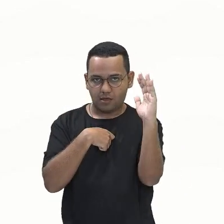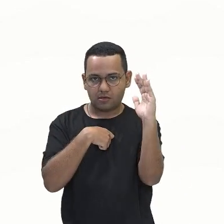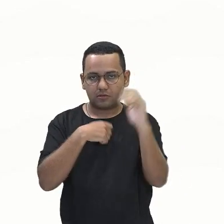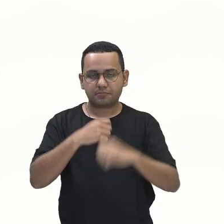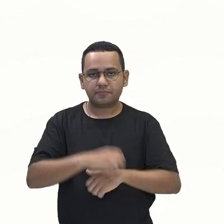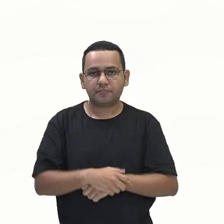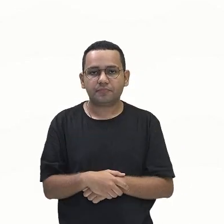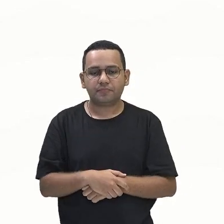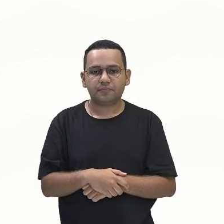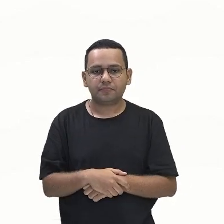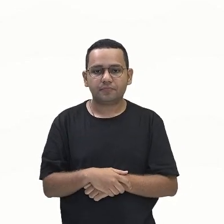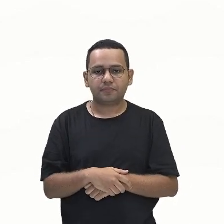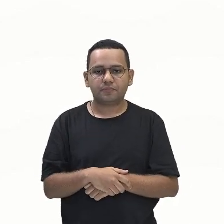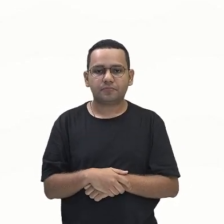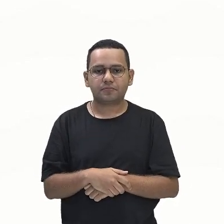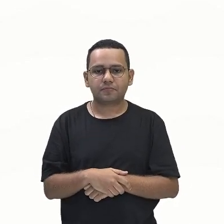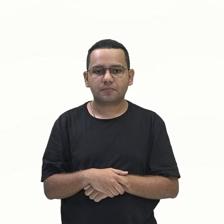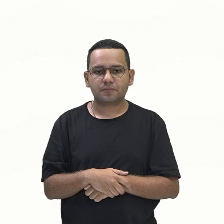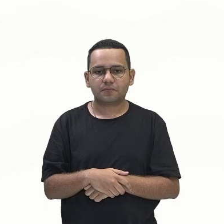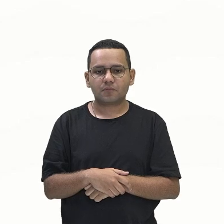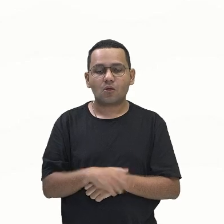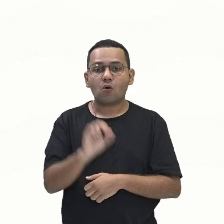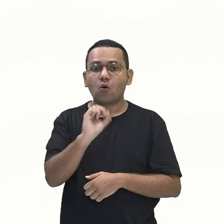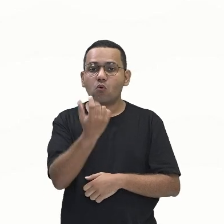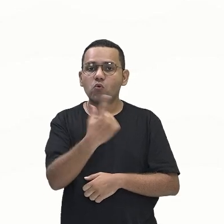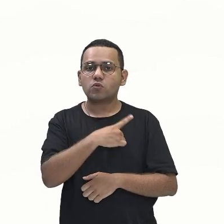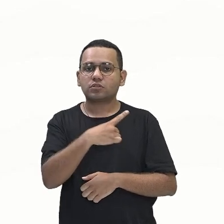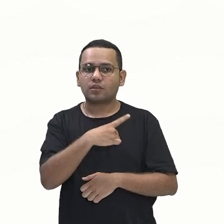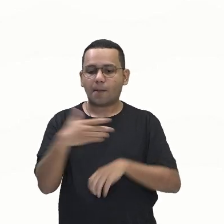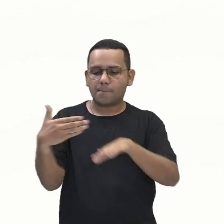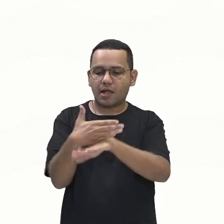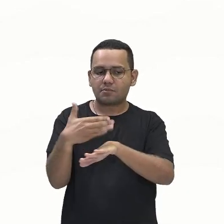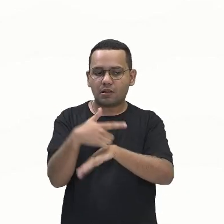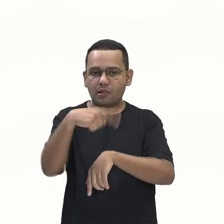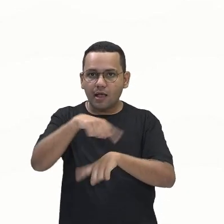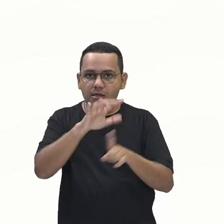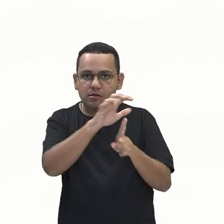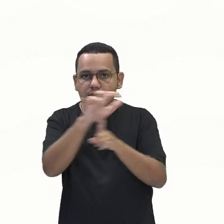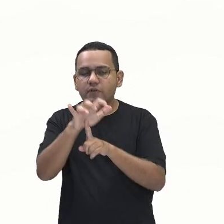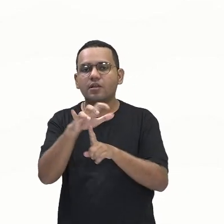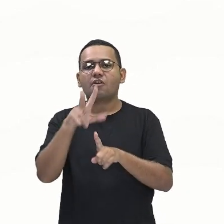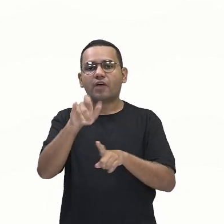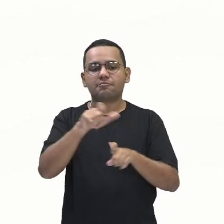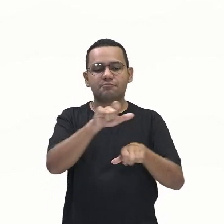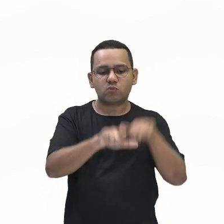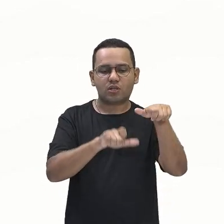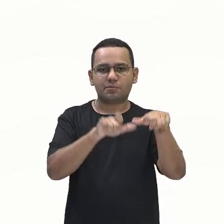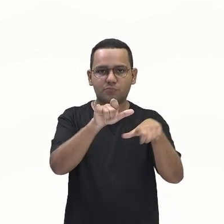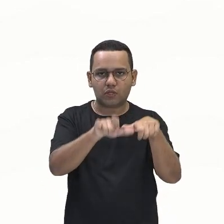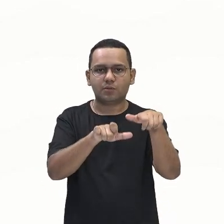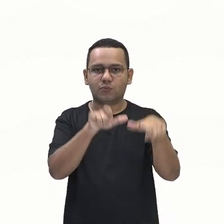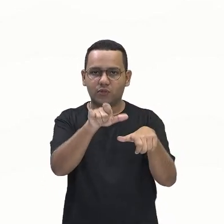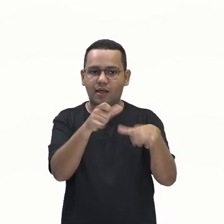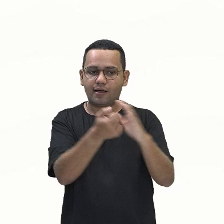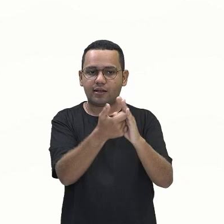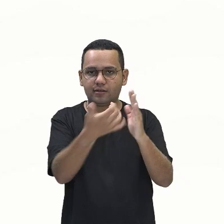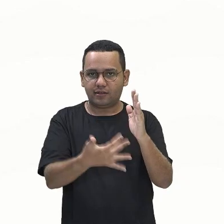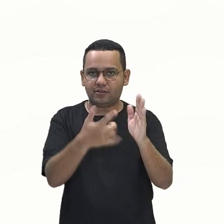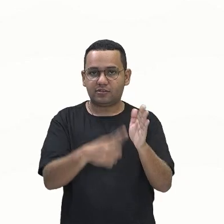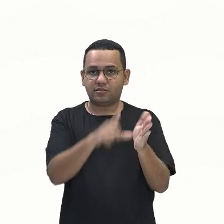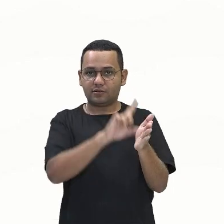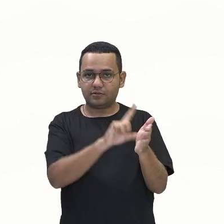natural, a partir da presença do homem, ele vai causar ali alterações nesses espaços. E este